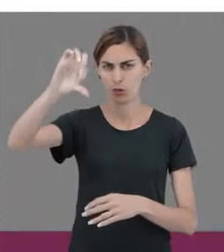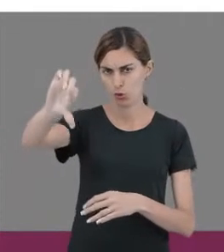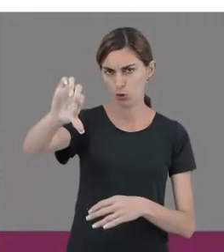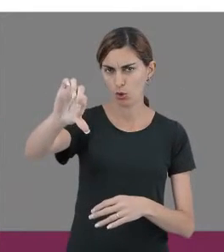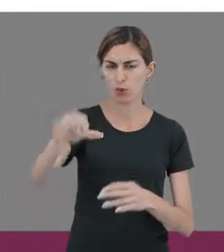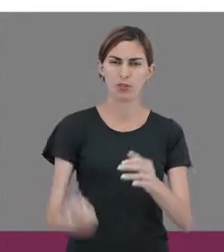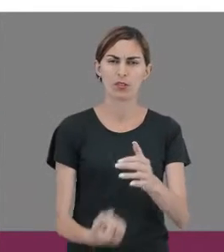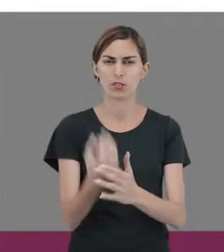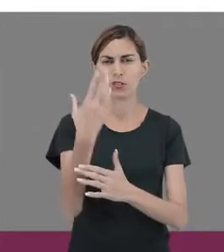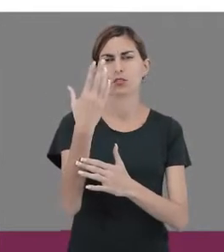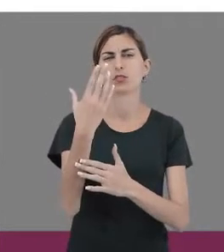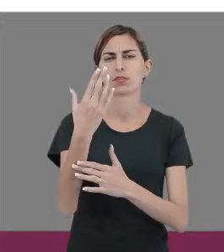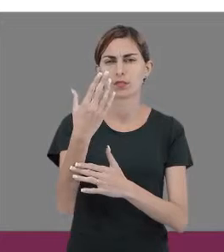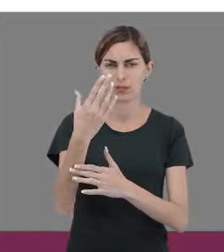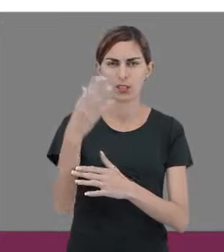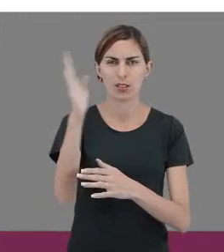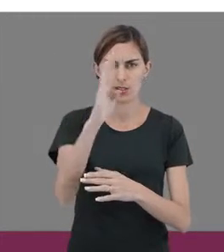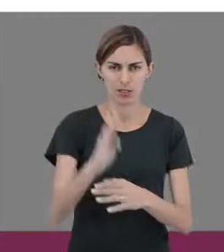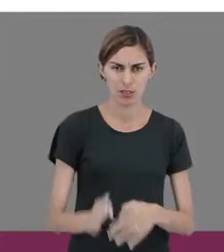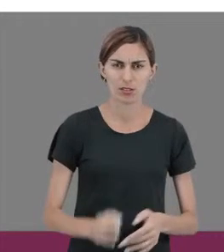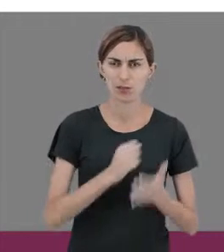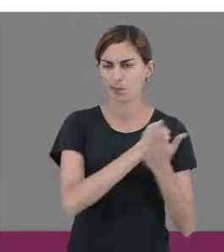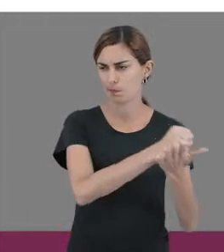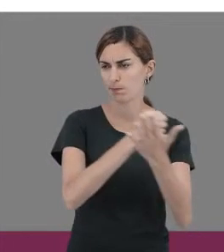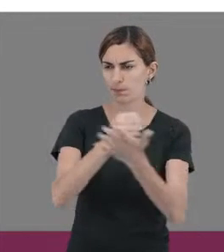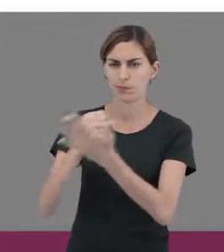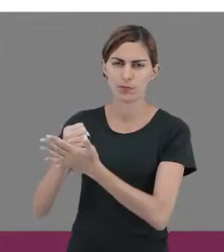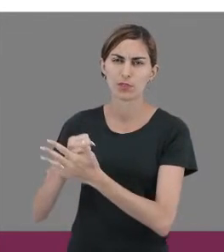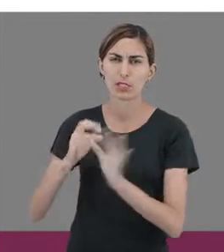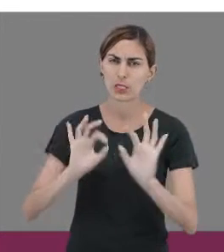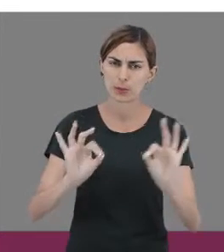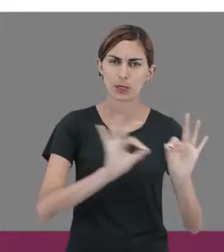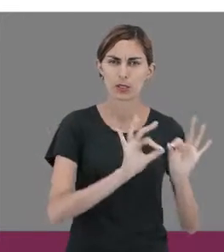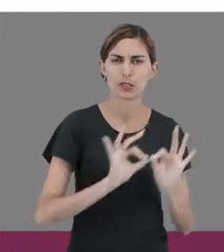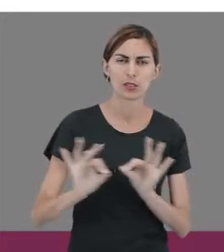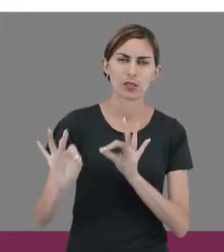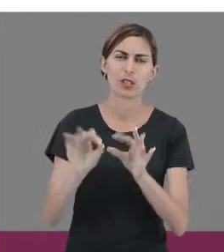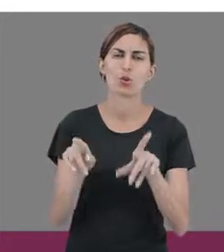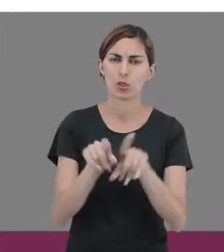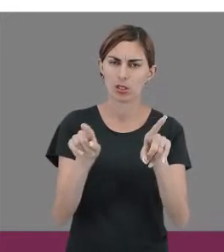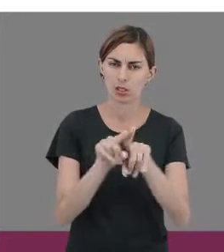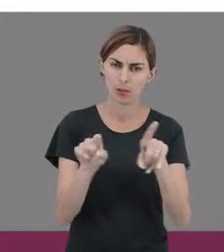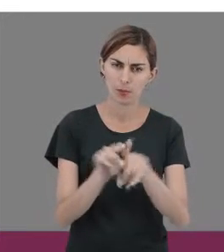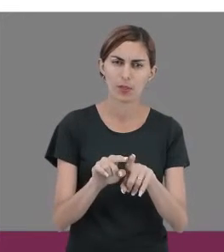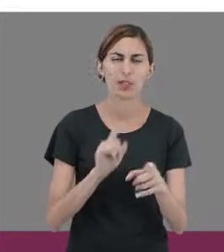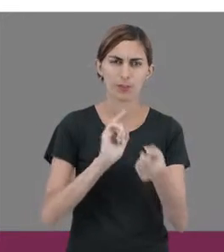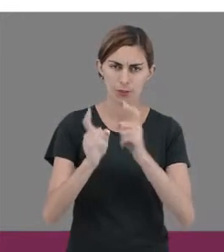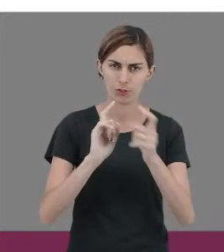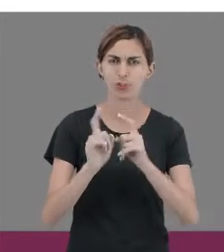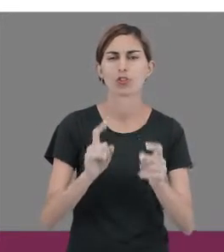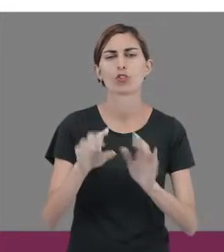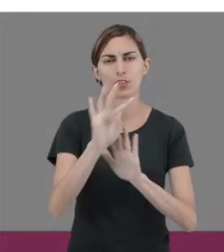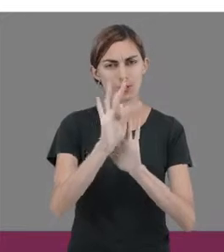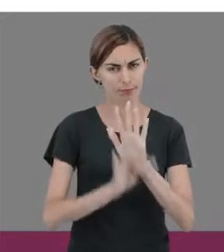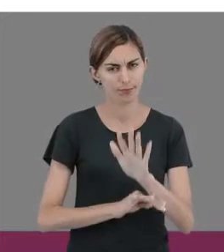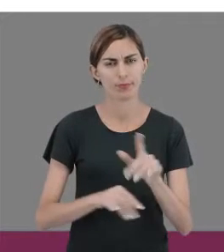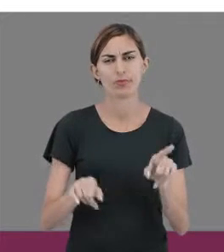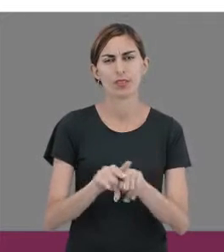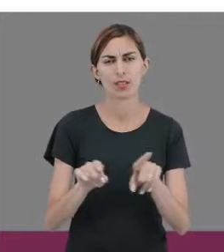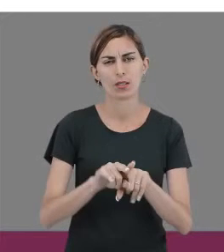surge a Tipificação Nacional dos Serviços Socioassistenciais, que a gente também discutiu isso no texto, e